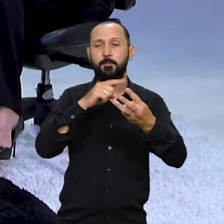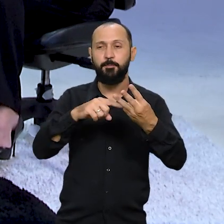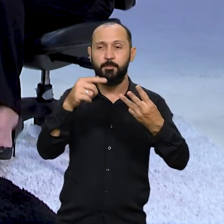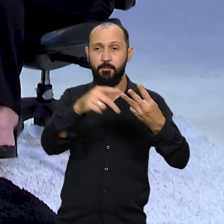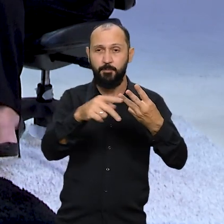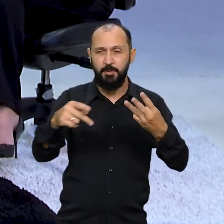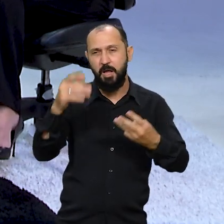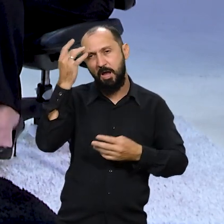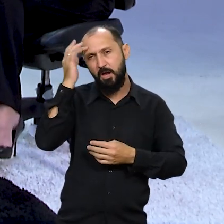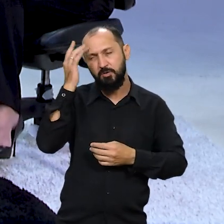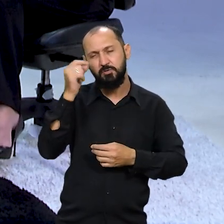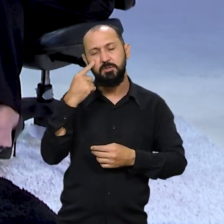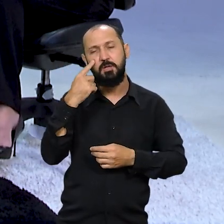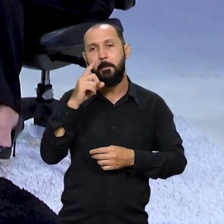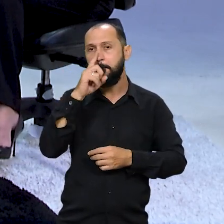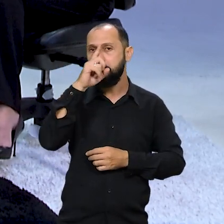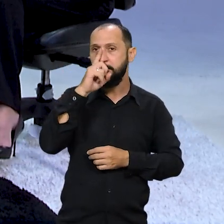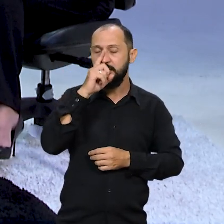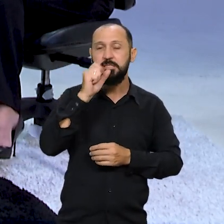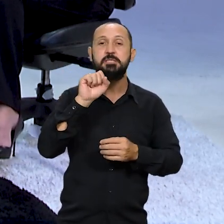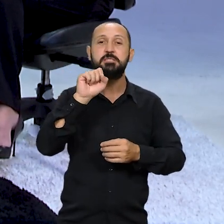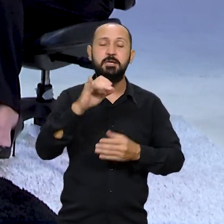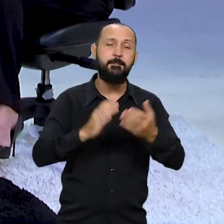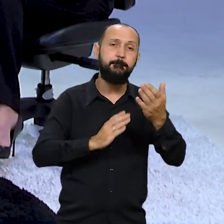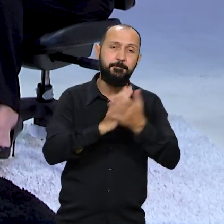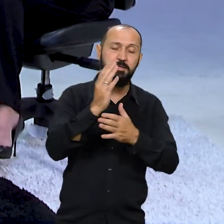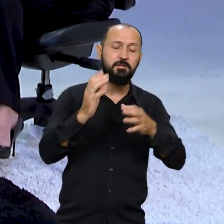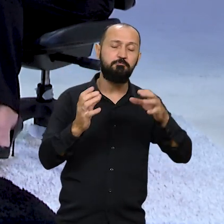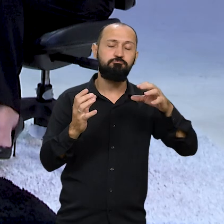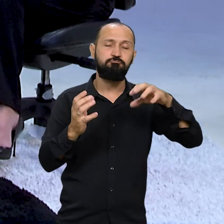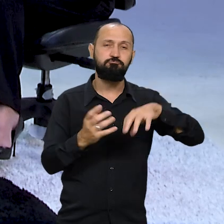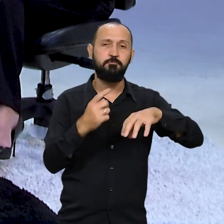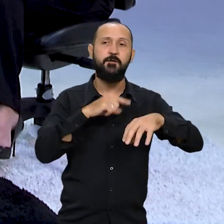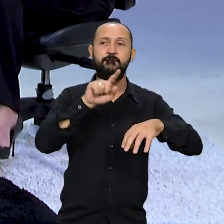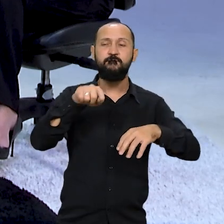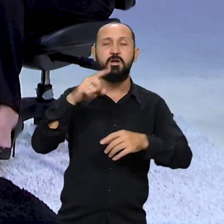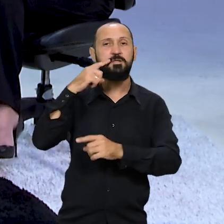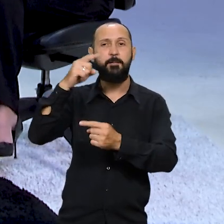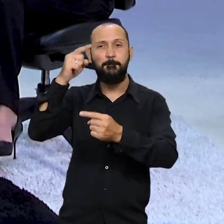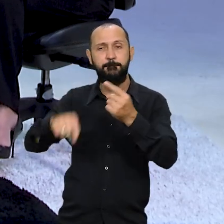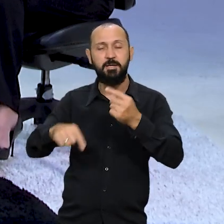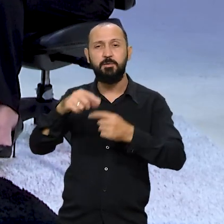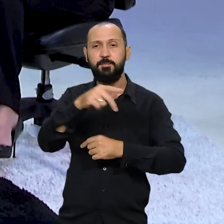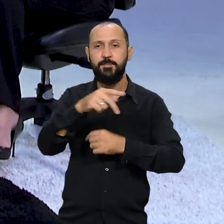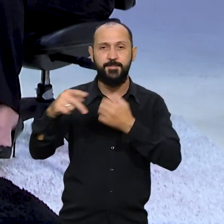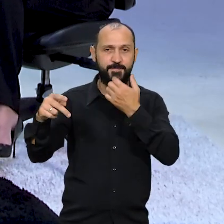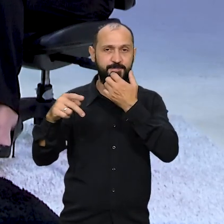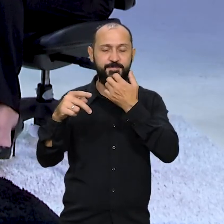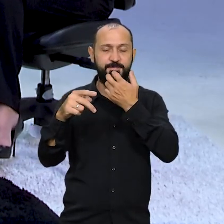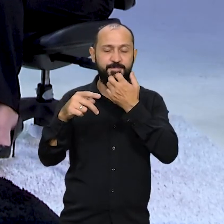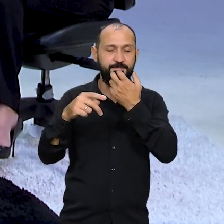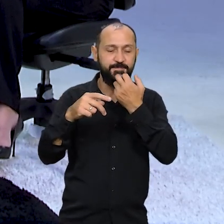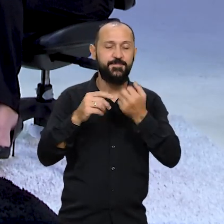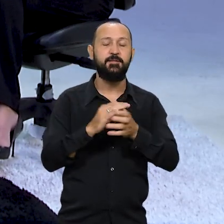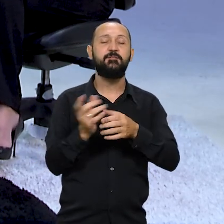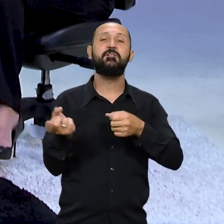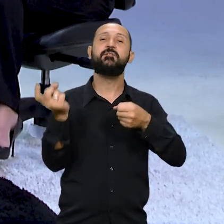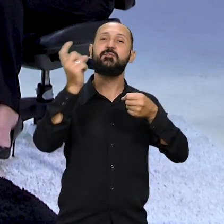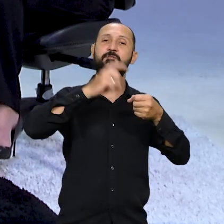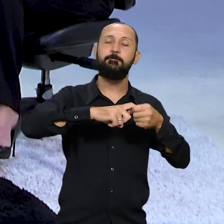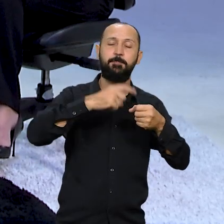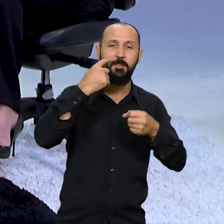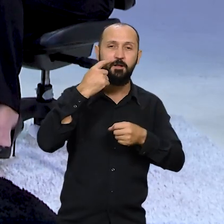Tese e antítese, tudo hoje na mão do Supremo no ambiente jurídico, porque a matéria está também